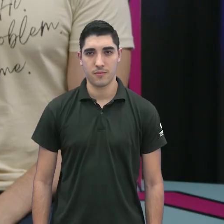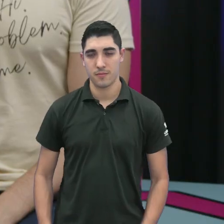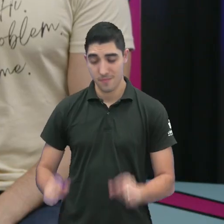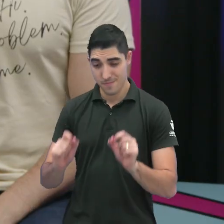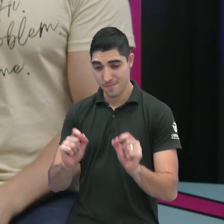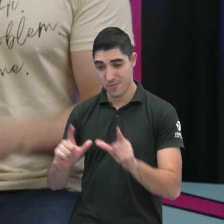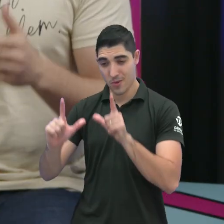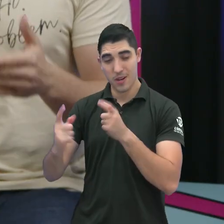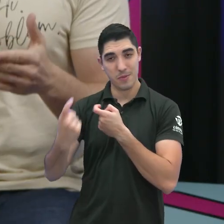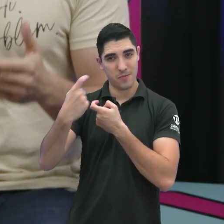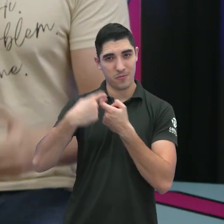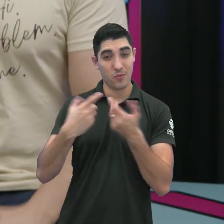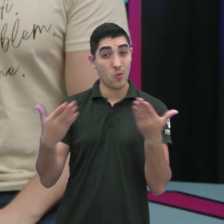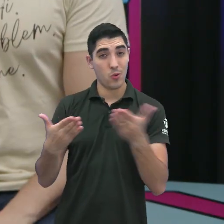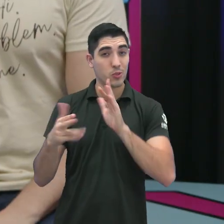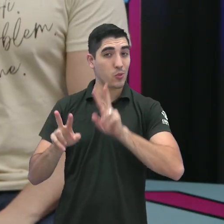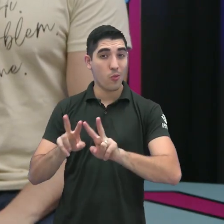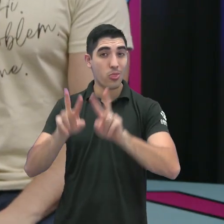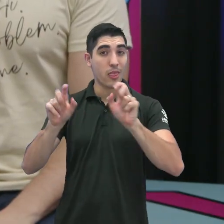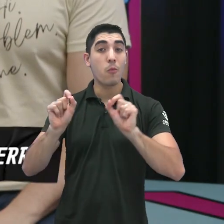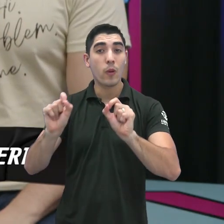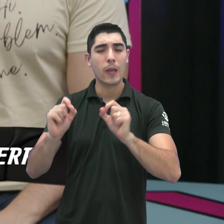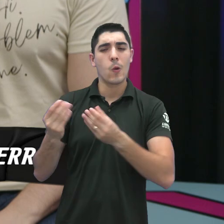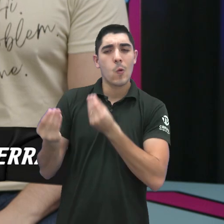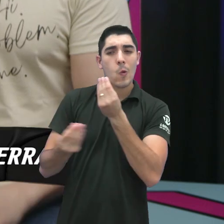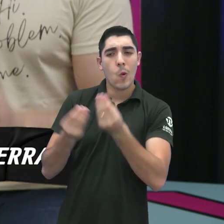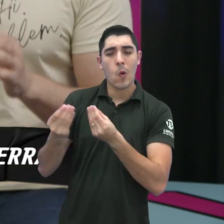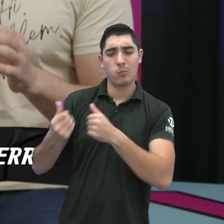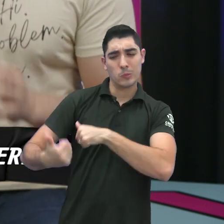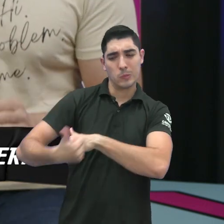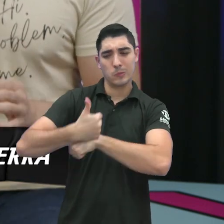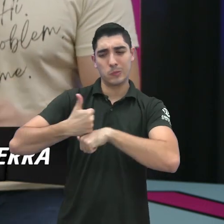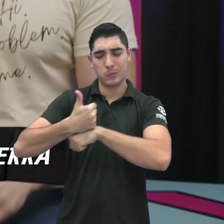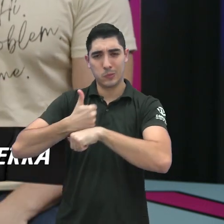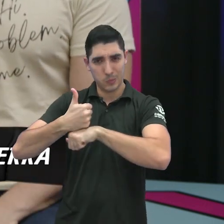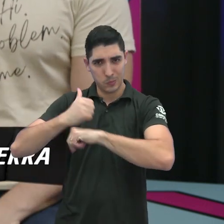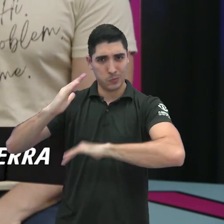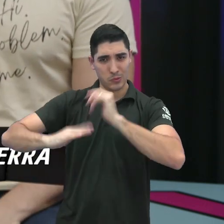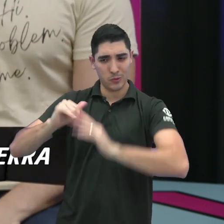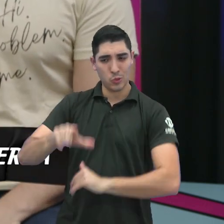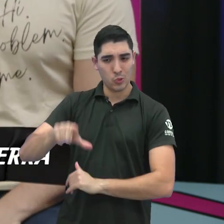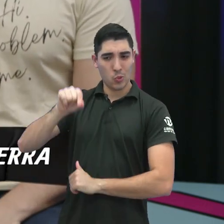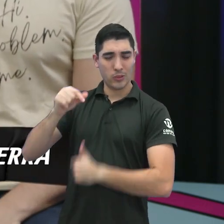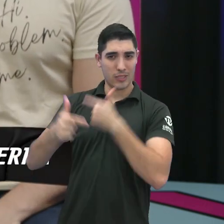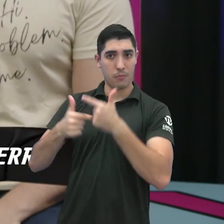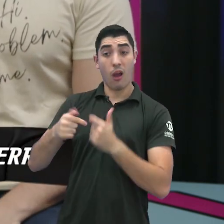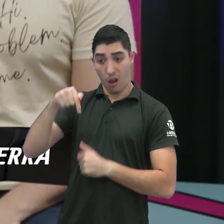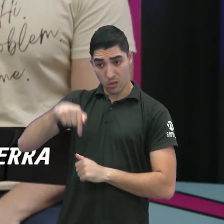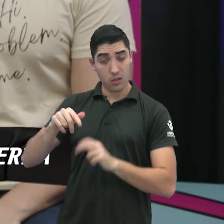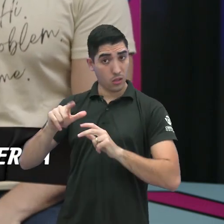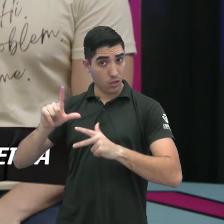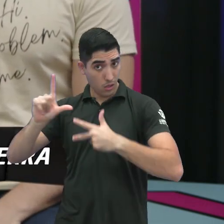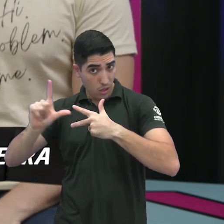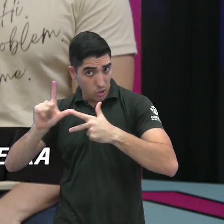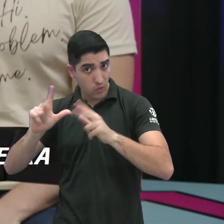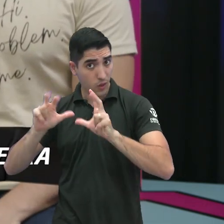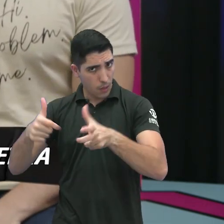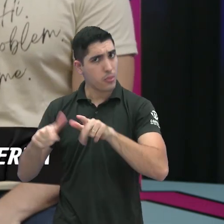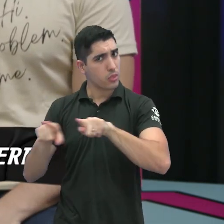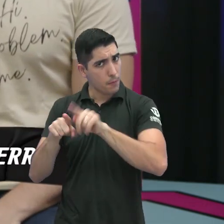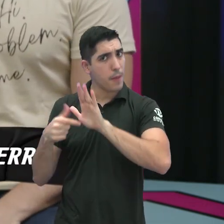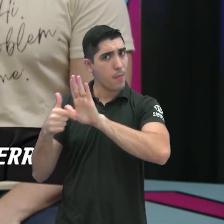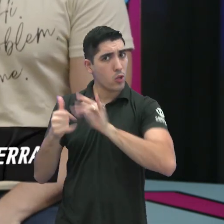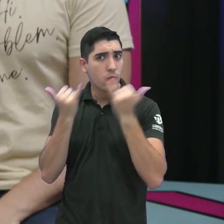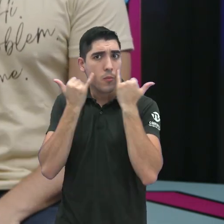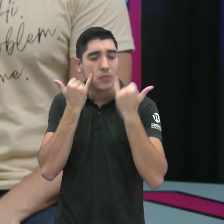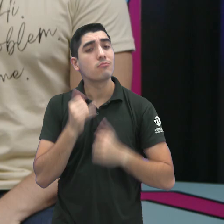Tá ligado de volta hoje falando sobre os caminhos até a profissão, assunto que também rola no Legislativo, não é? Claro, e aqui em São José dos Campos,